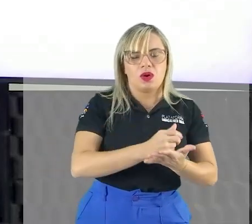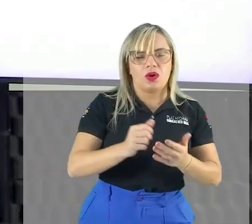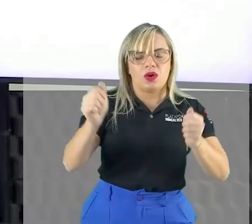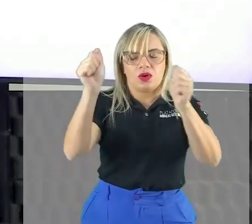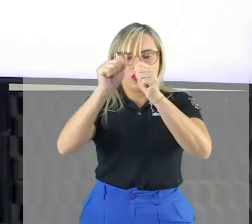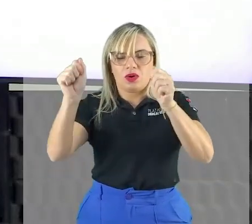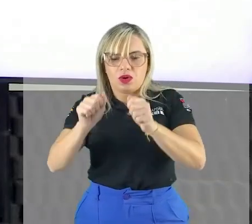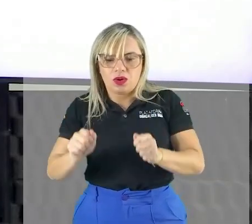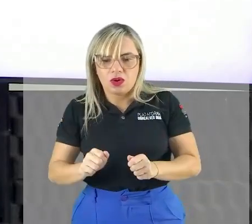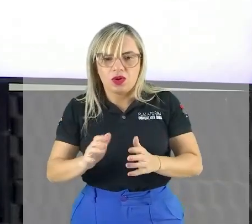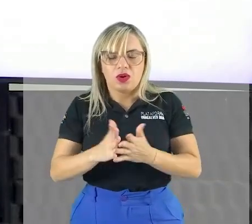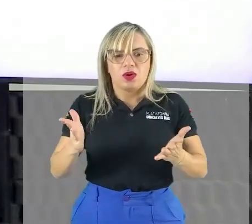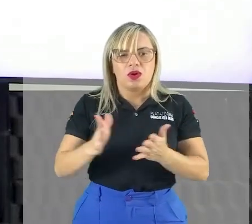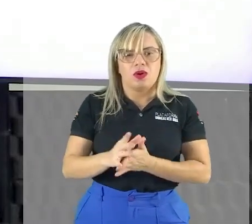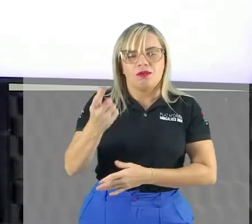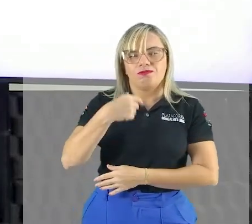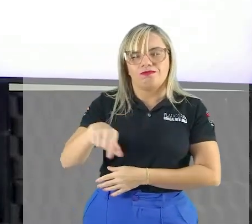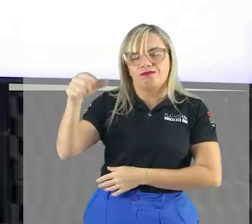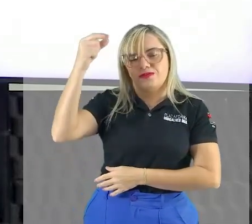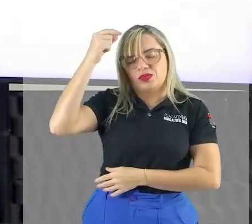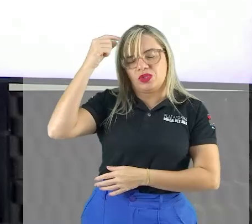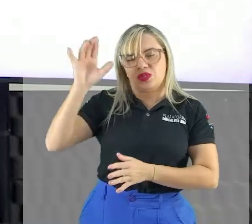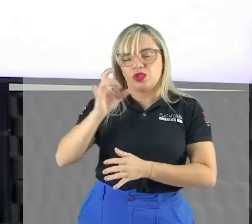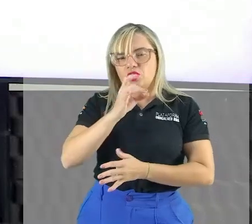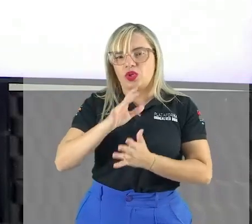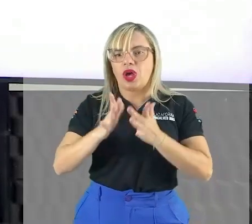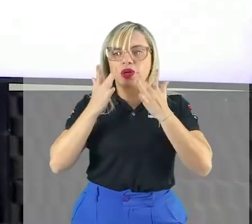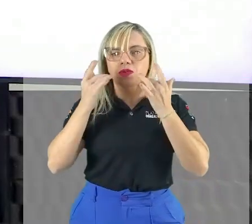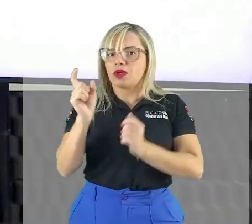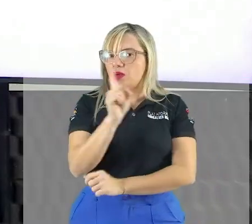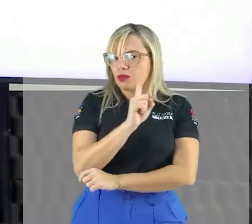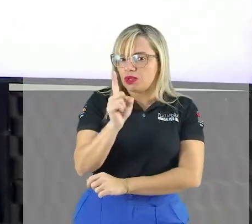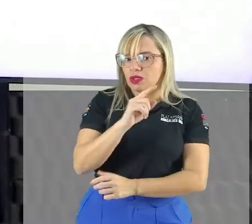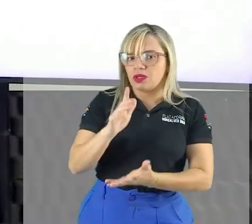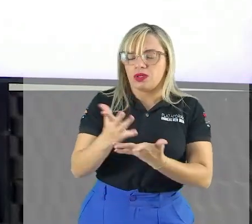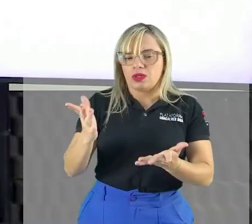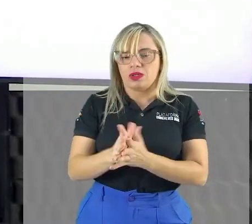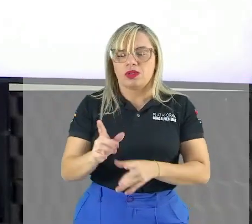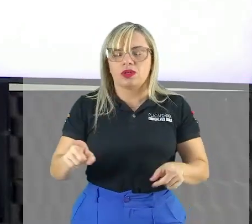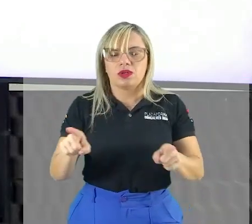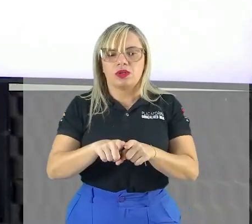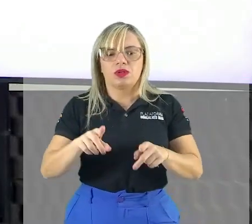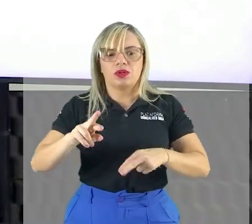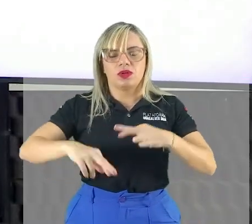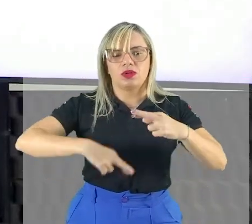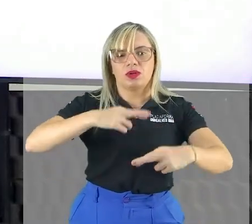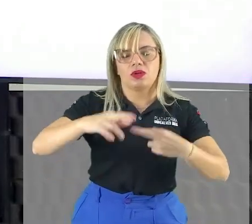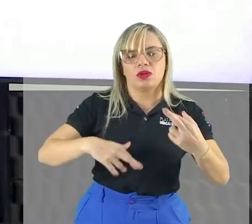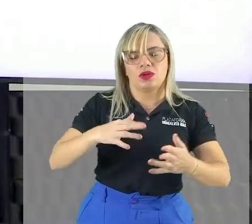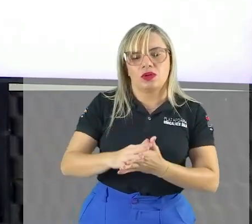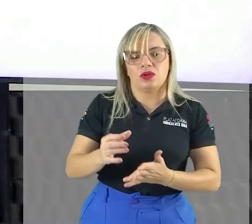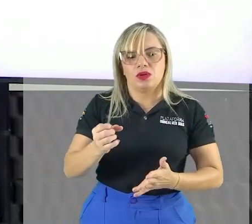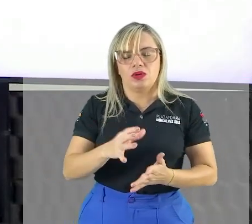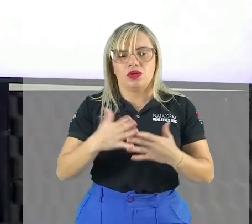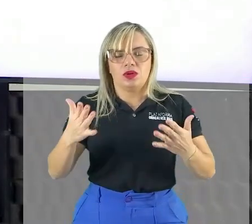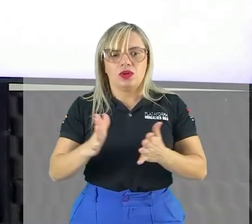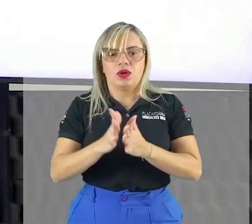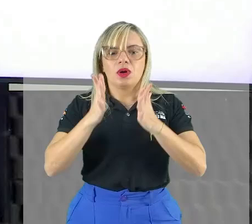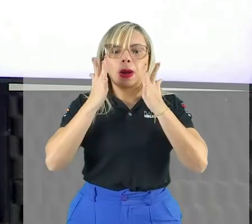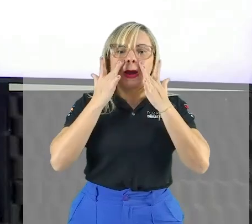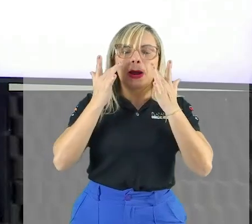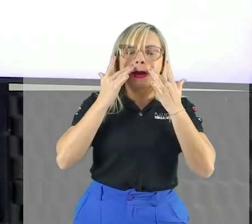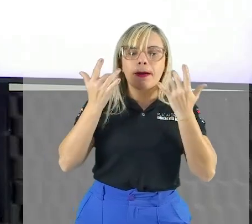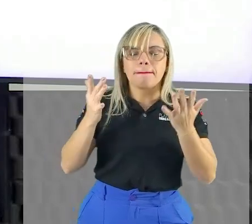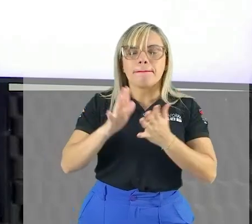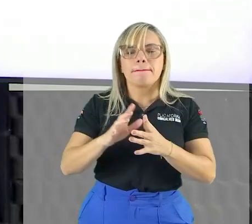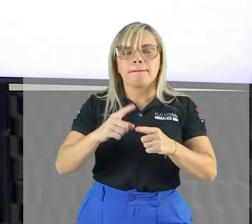e aí pensa que ficou preso a isso. Não. Nós também temos o Renascimento, não só na questão artística,